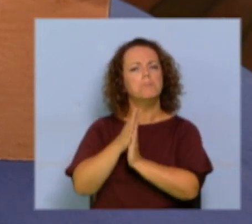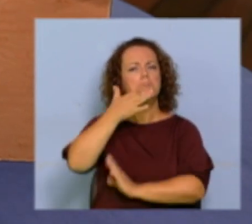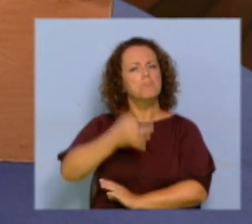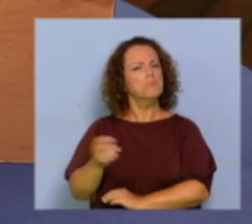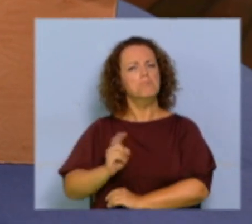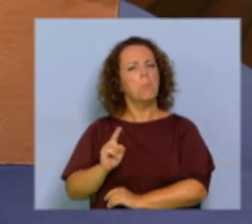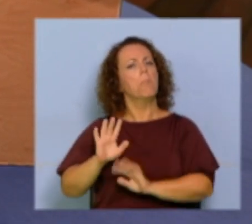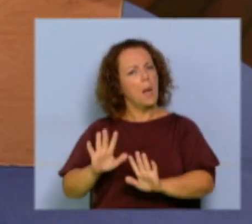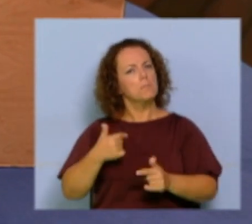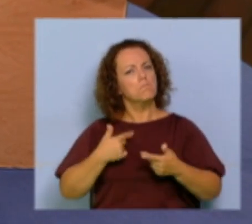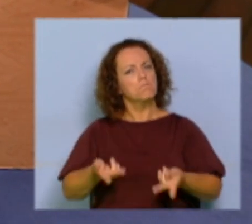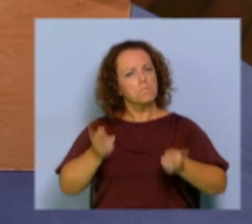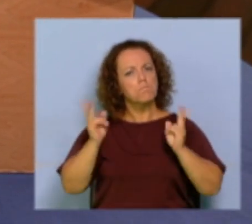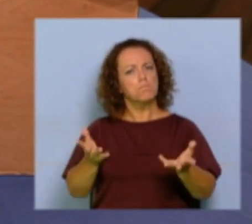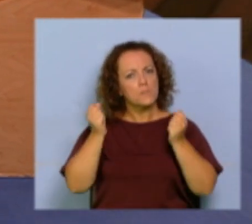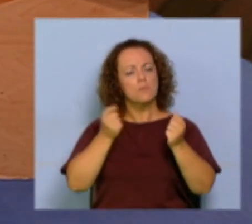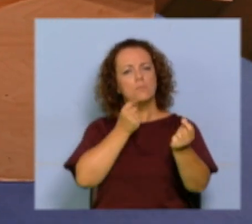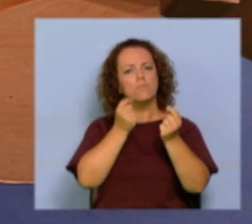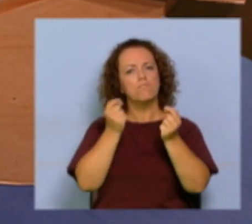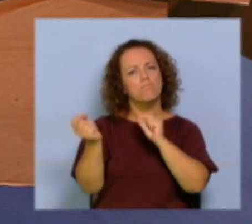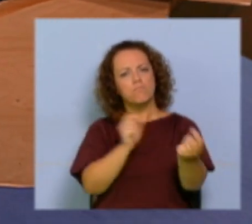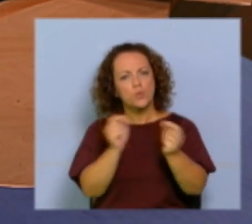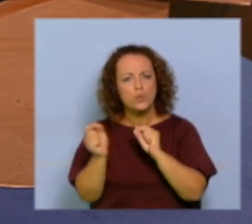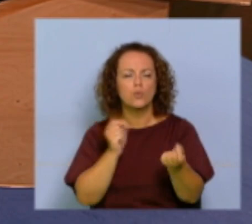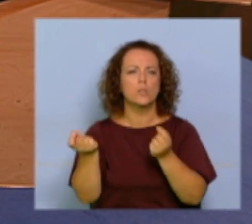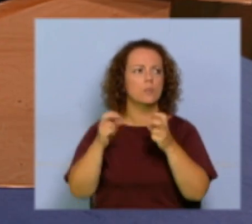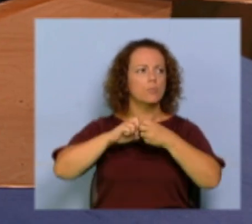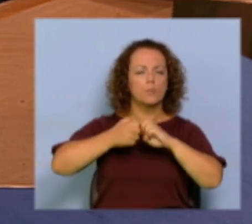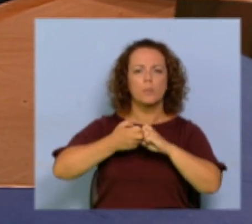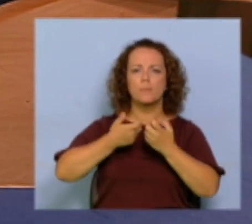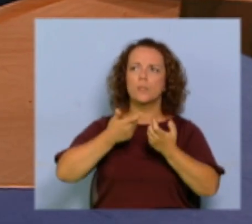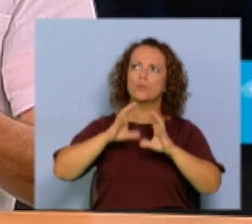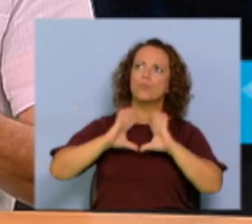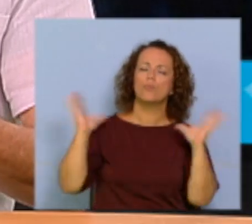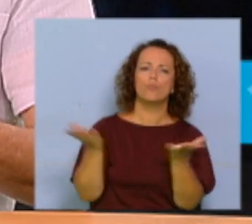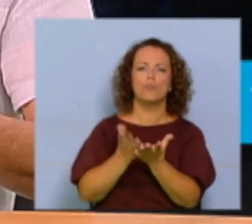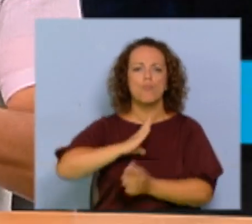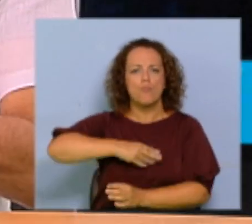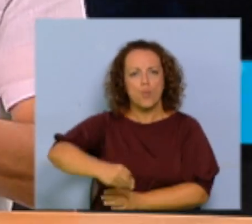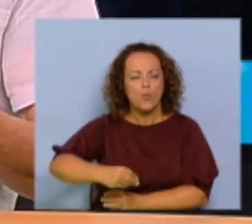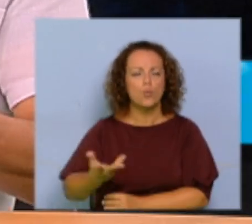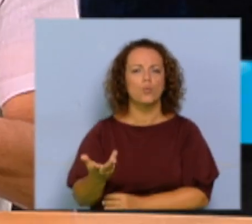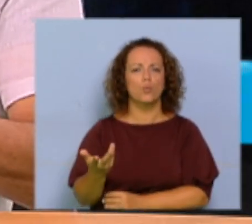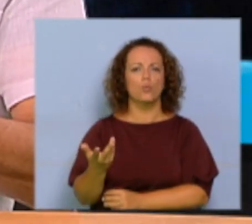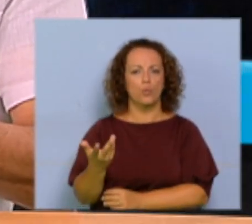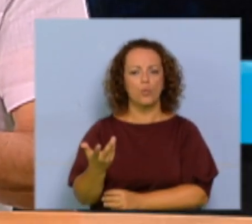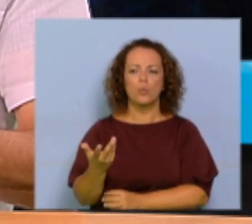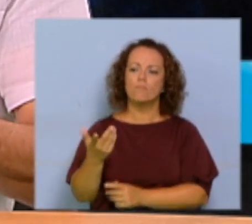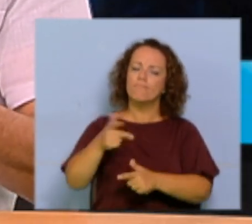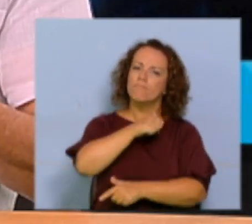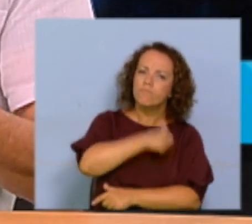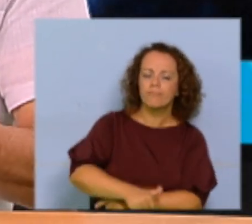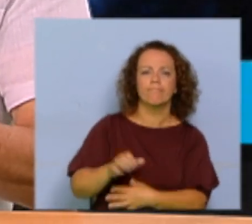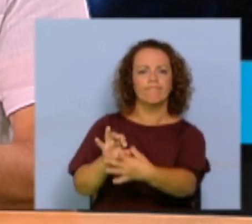estão abertas a conversar e a discutir os grandes problemas da humanidade, e estão disponíveis para dar-nos as mãos uns aos